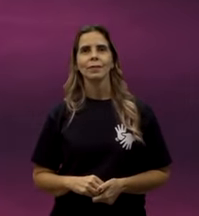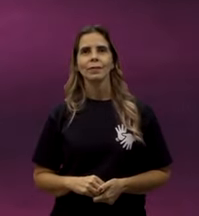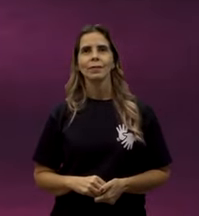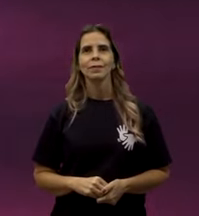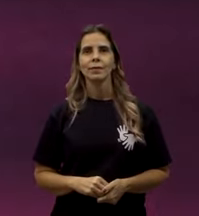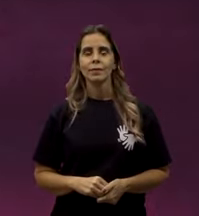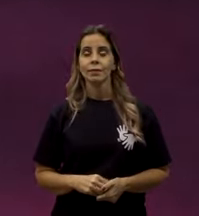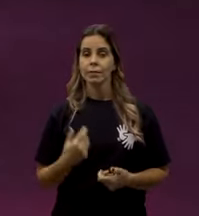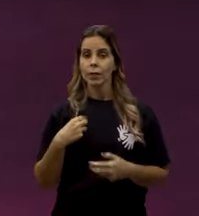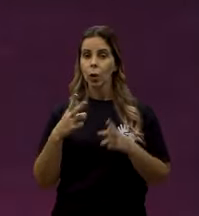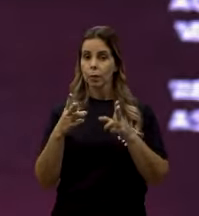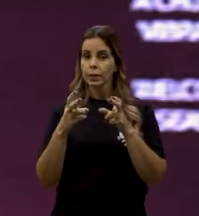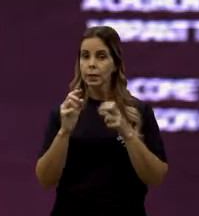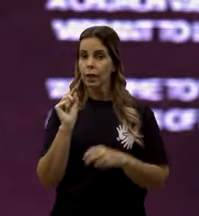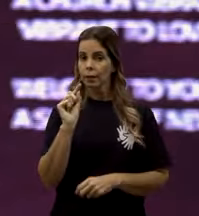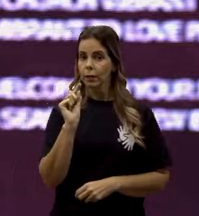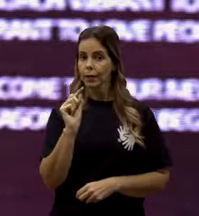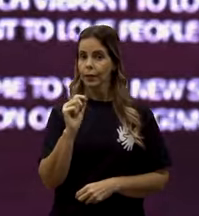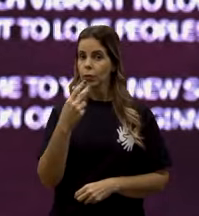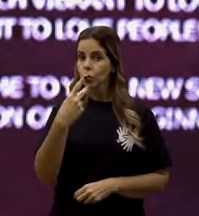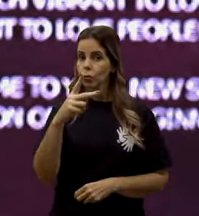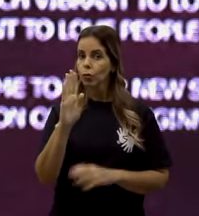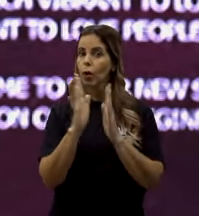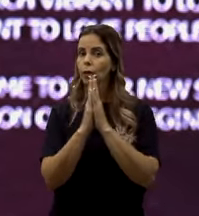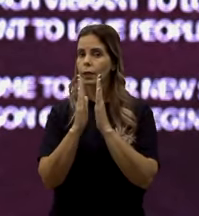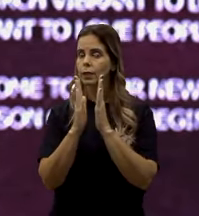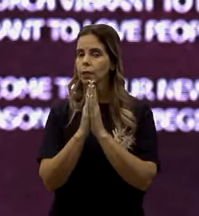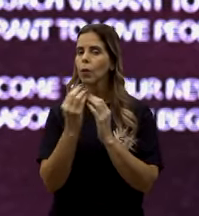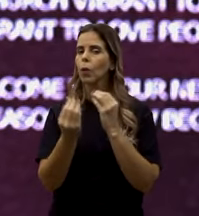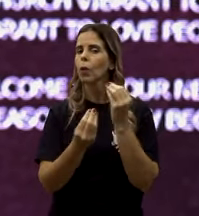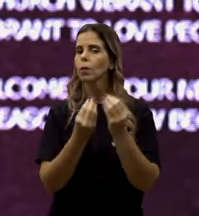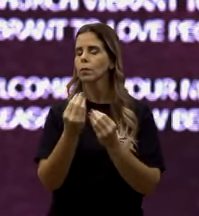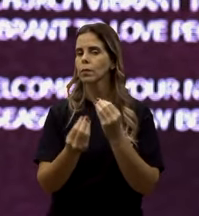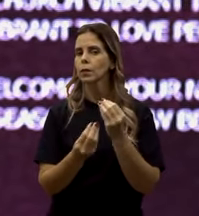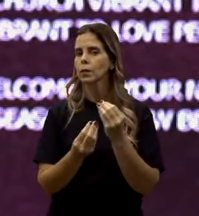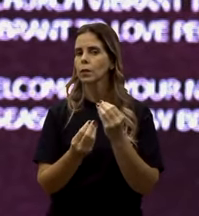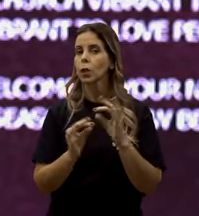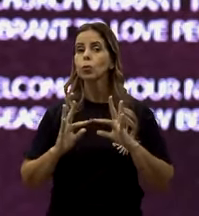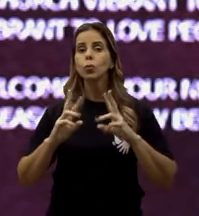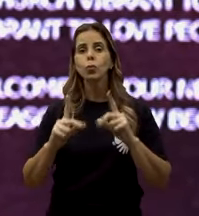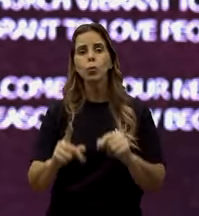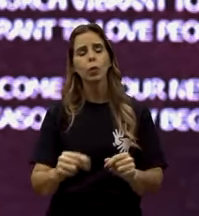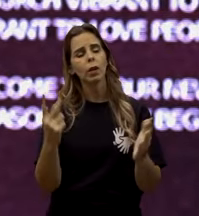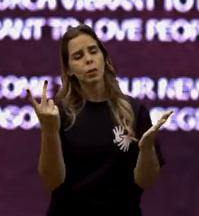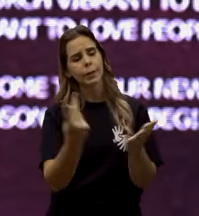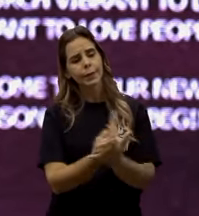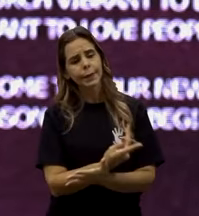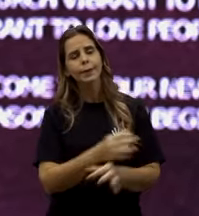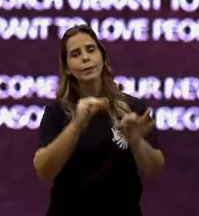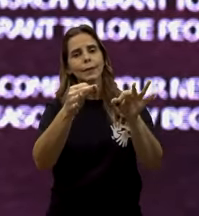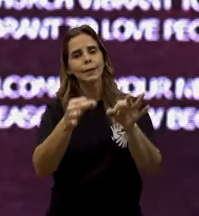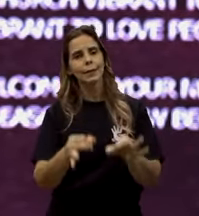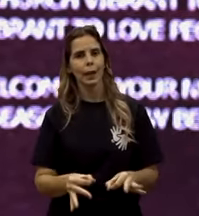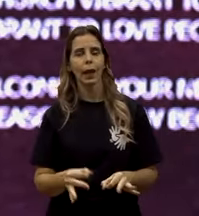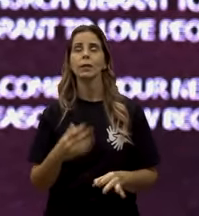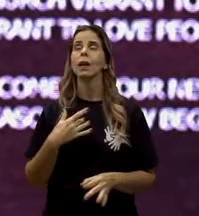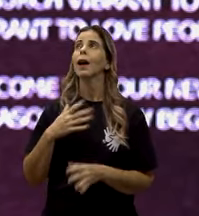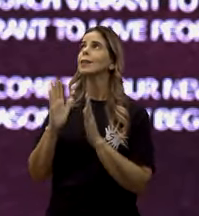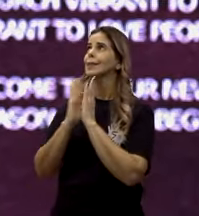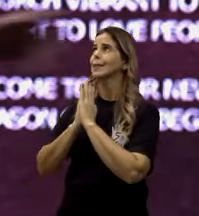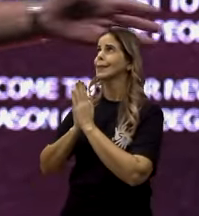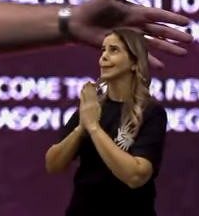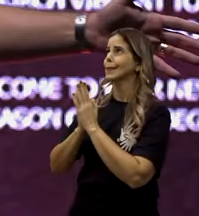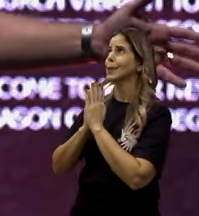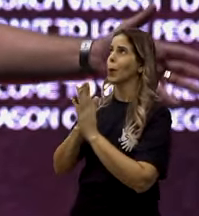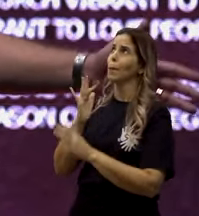para para observar como é que T sido suas orações tá tudo and certo e você tá lá receando Senhor tem misericórdia do meu